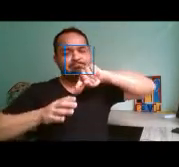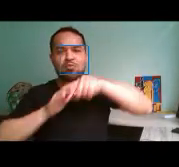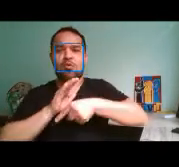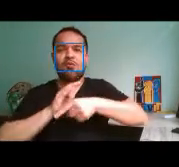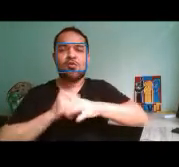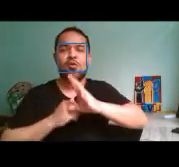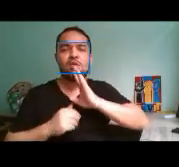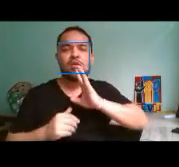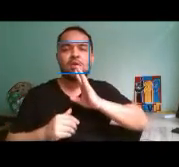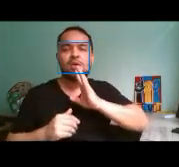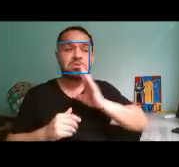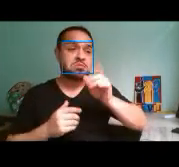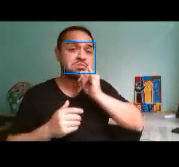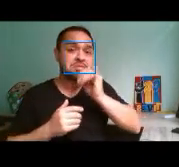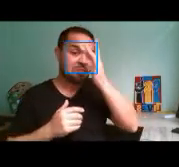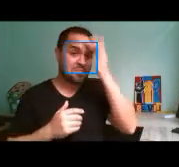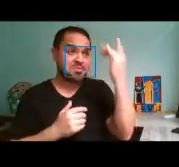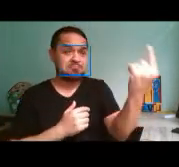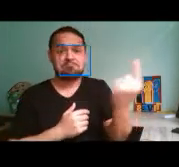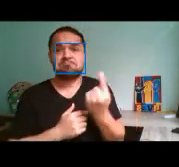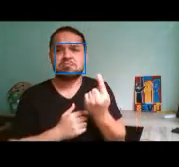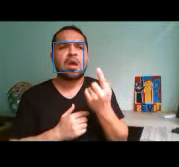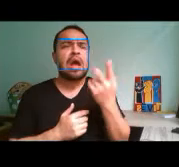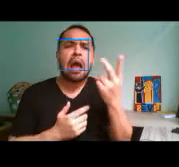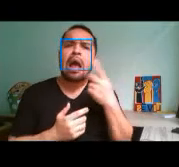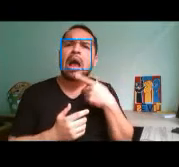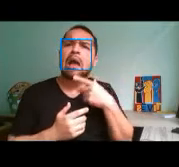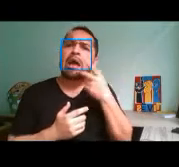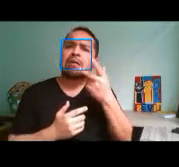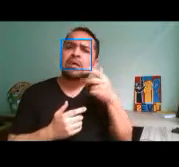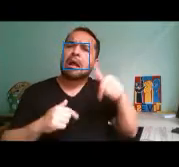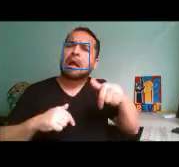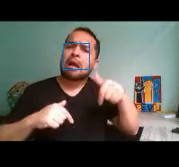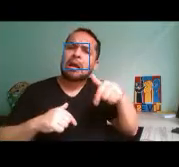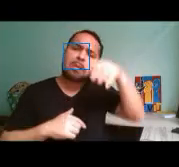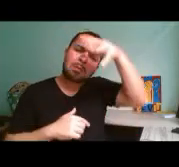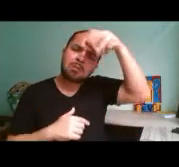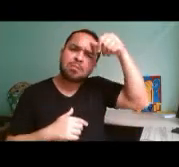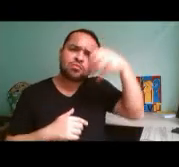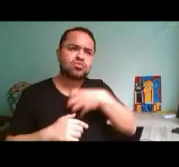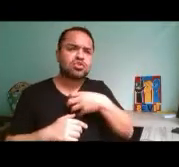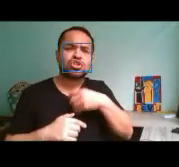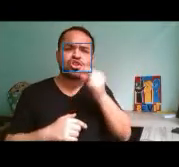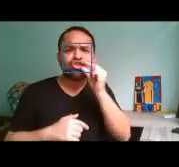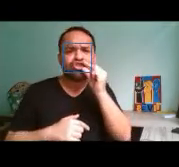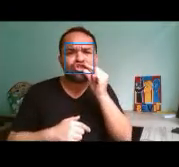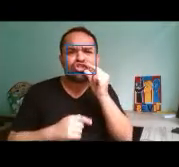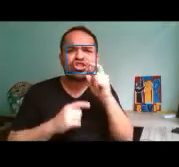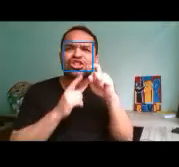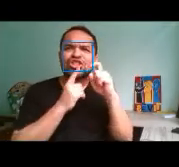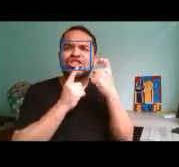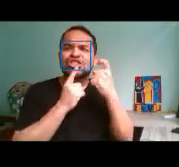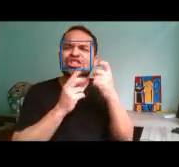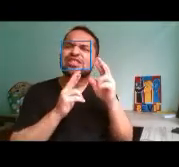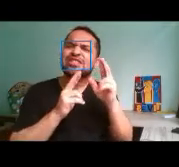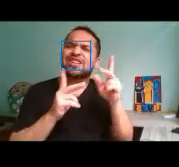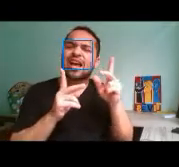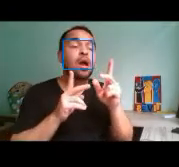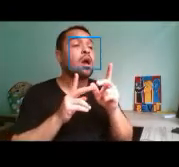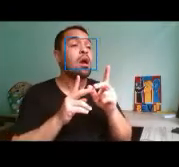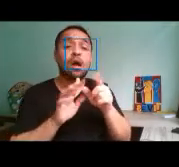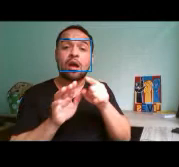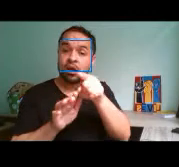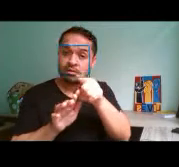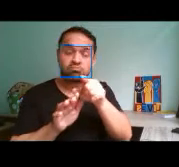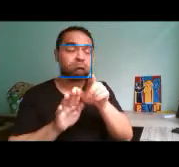nos diferenciando das outras pessoas que têm um conhecimento apenas de senso comum. Por exemplo, quando alguém chega para você hoje e vai